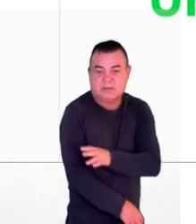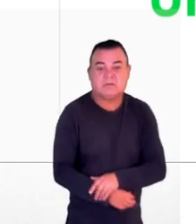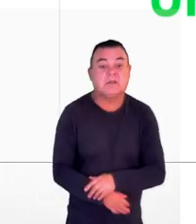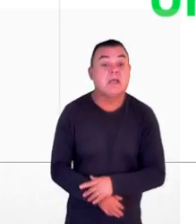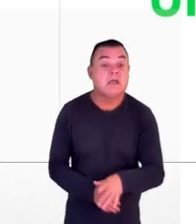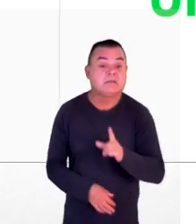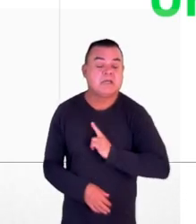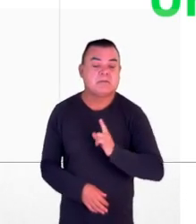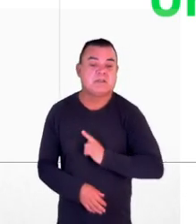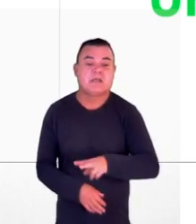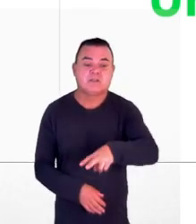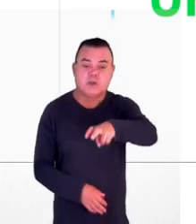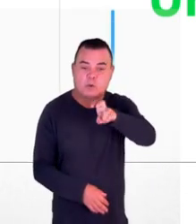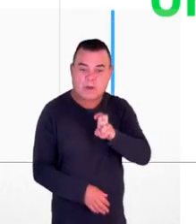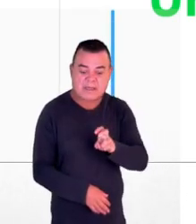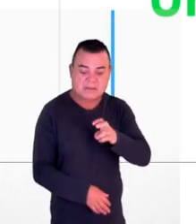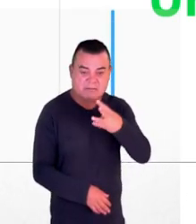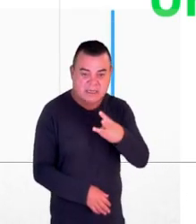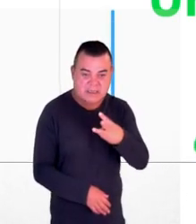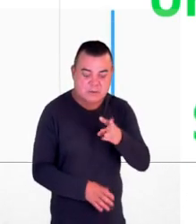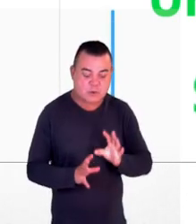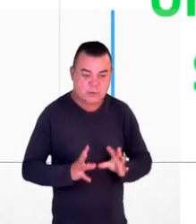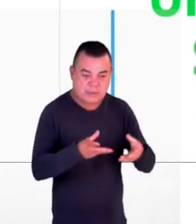53 Comunidades Quilombolas